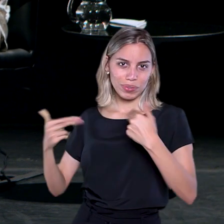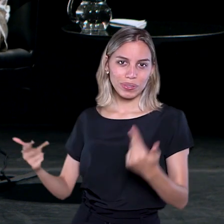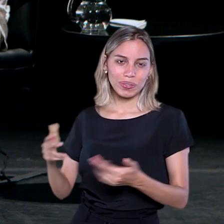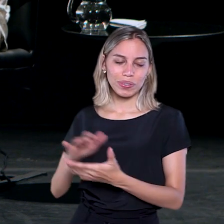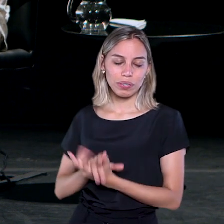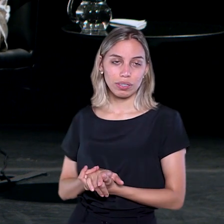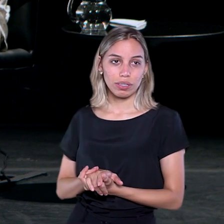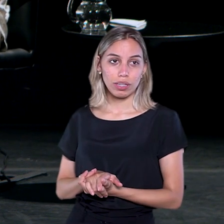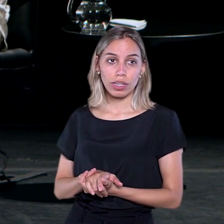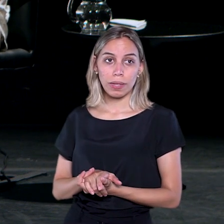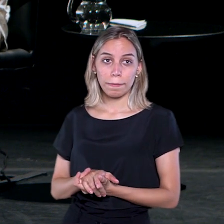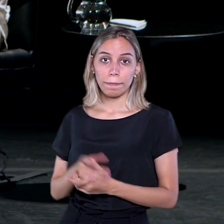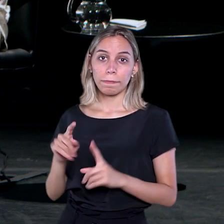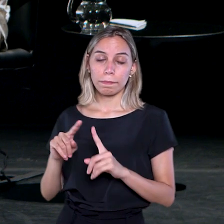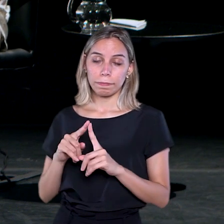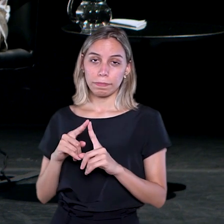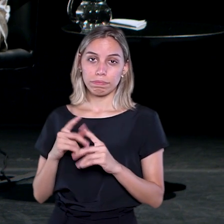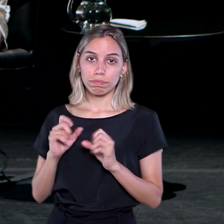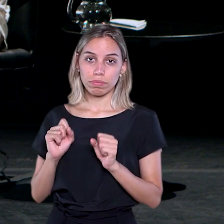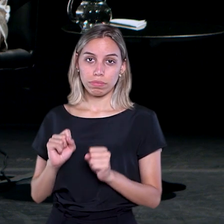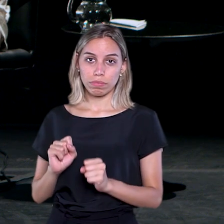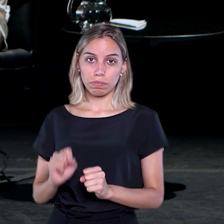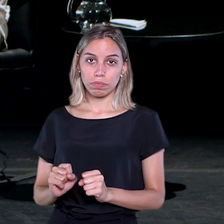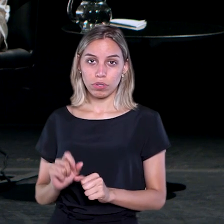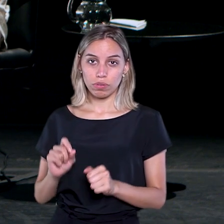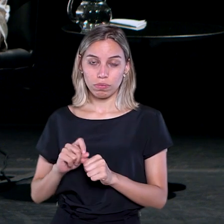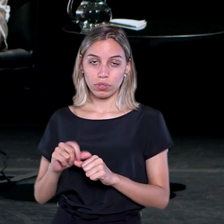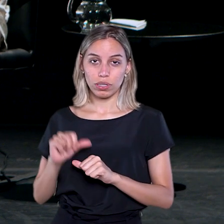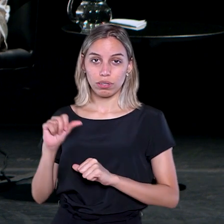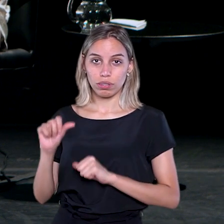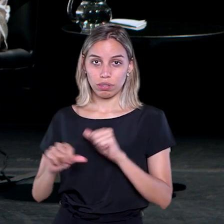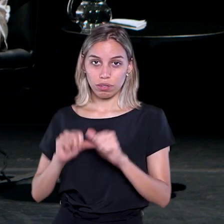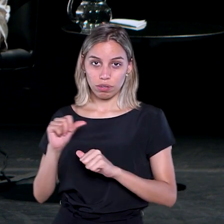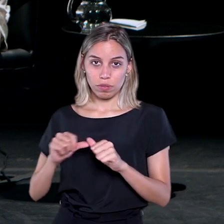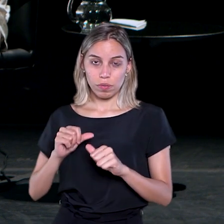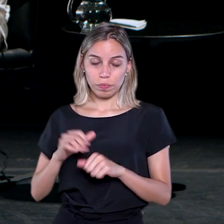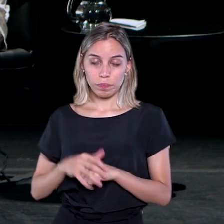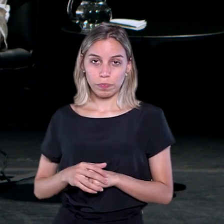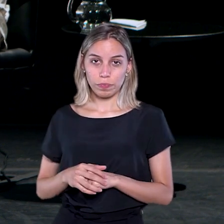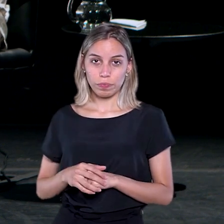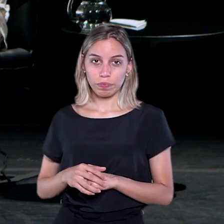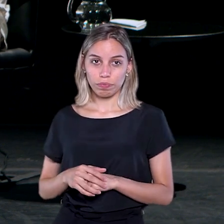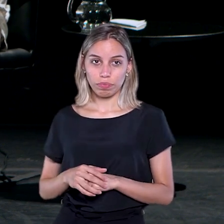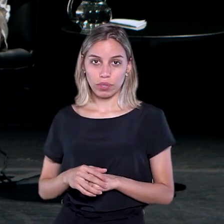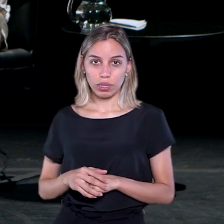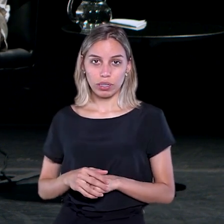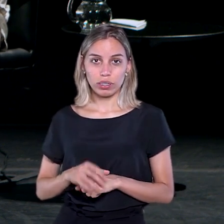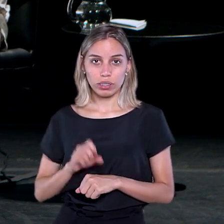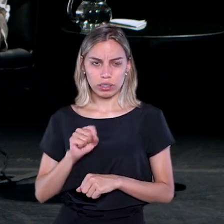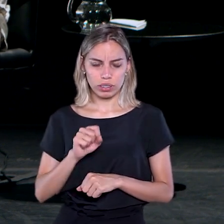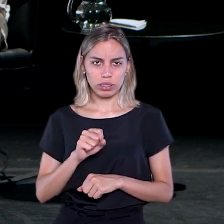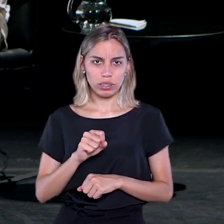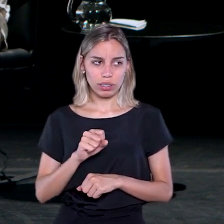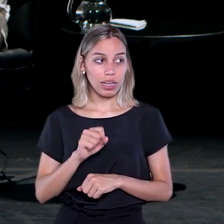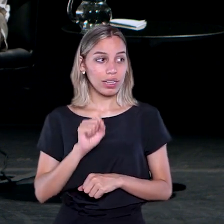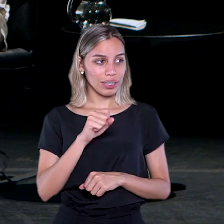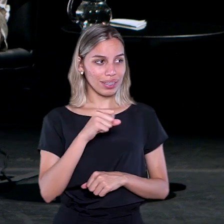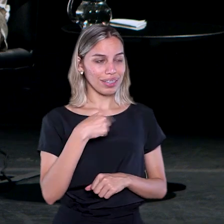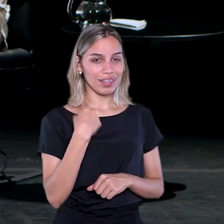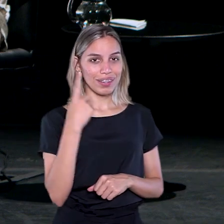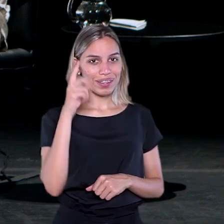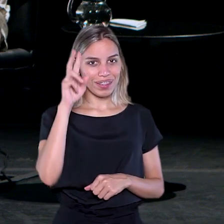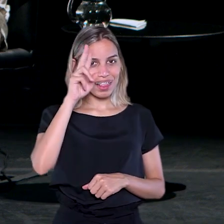liberdade de expressão, né, e fazem dele um instrumento de violência contra grupos vulnerabilizados. Bem,